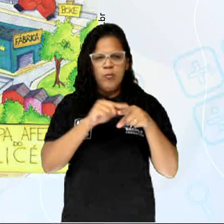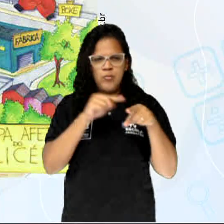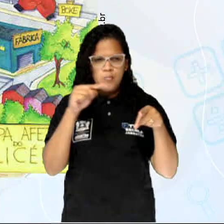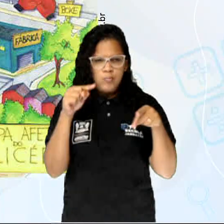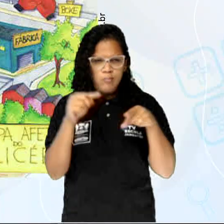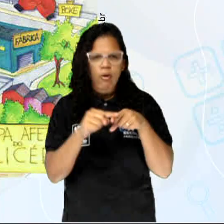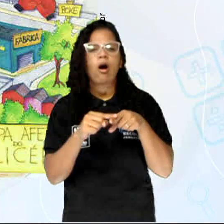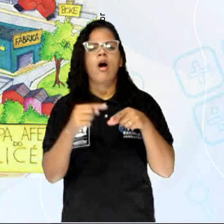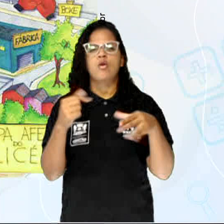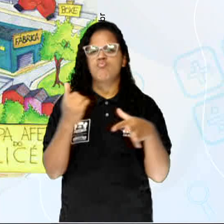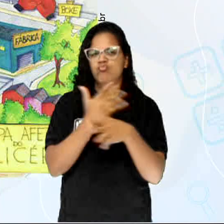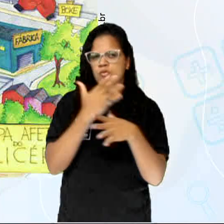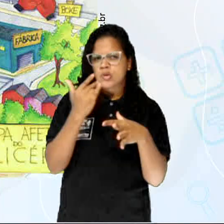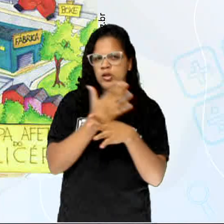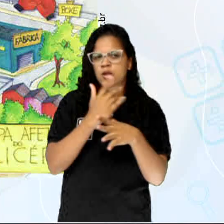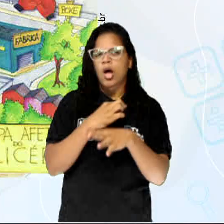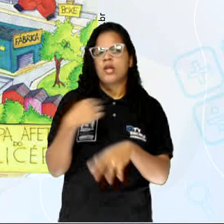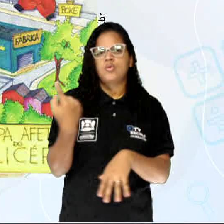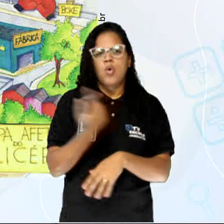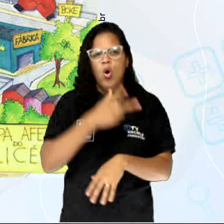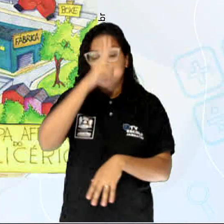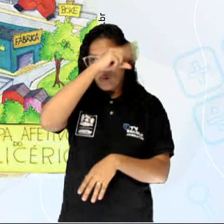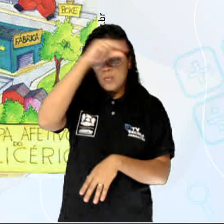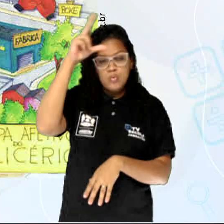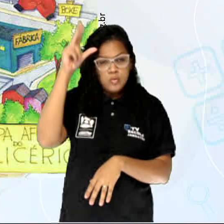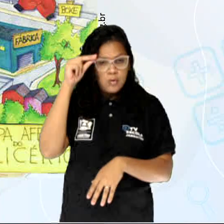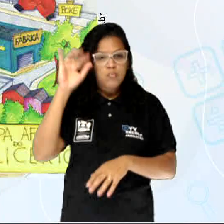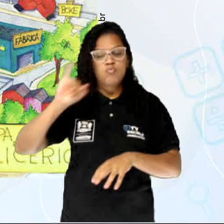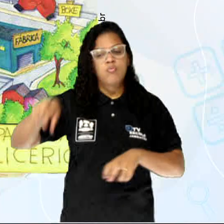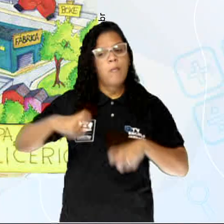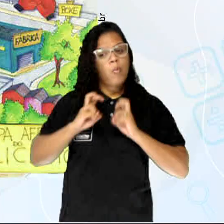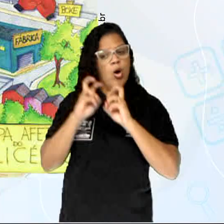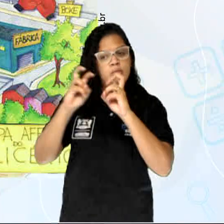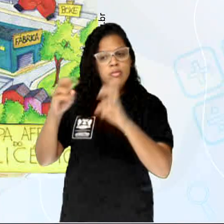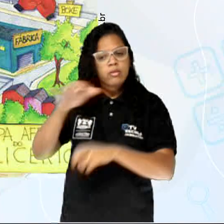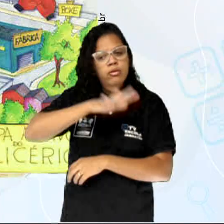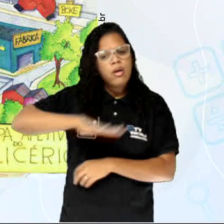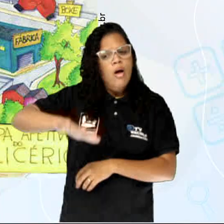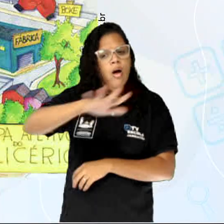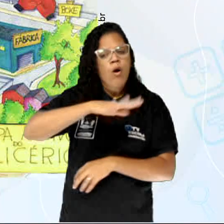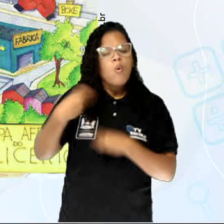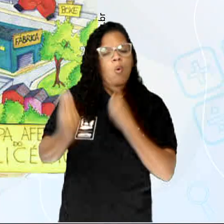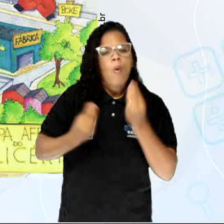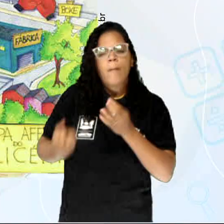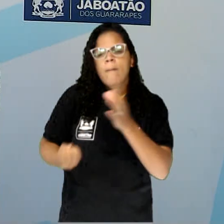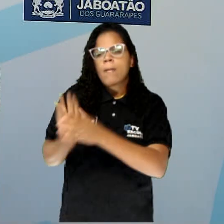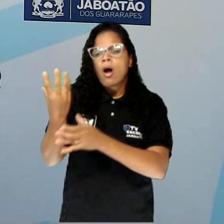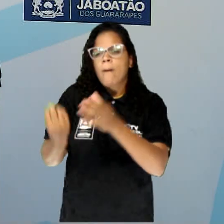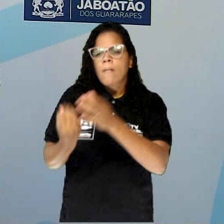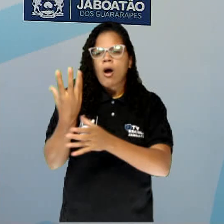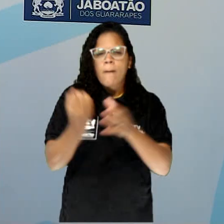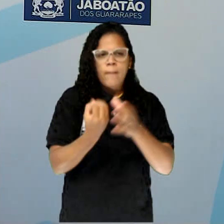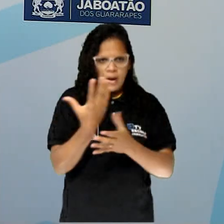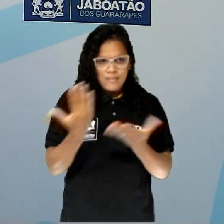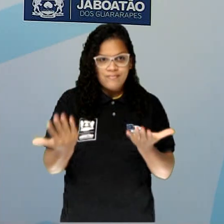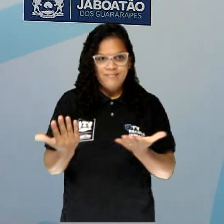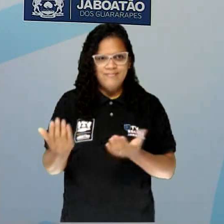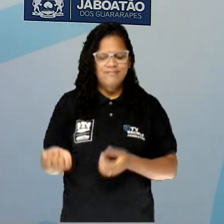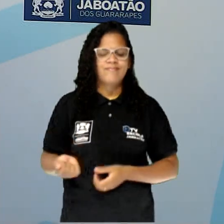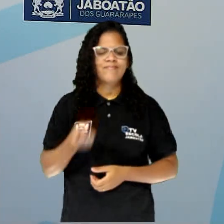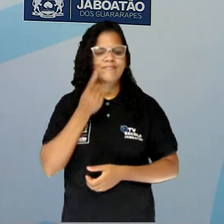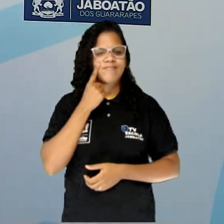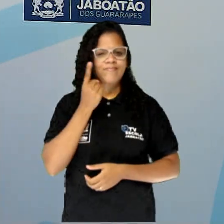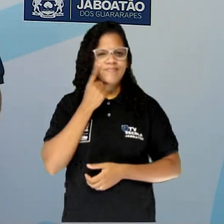nossa cidade, no nosso município, Jaboatão dos Guararapes, como eles nasceram, eles foram fundados? Olha